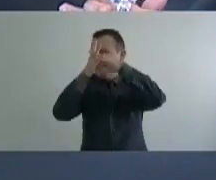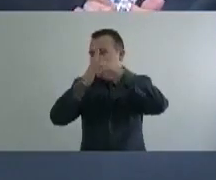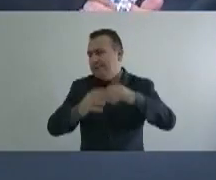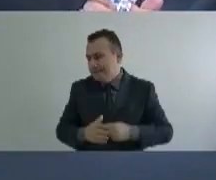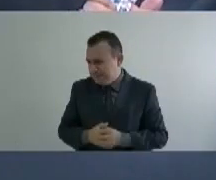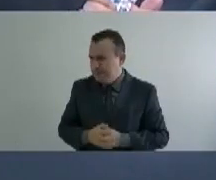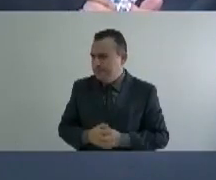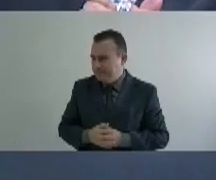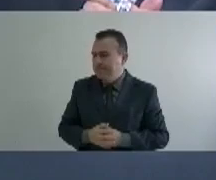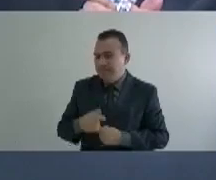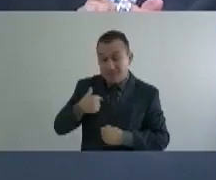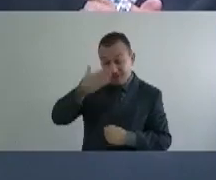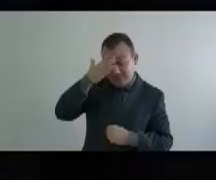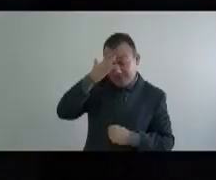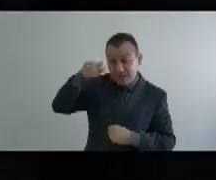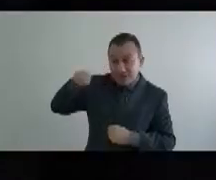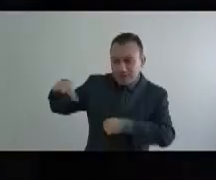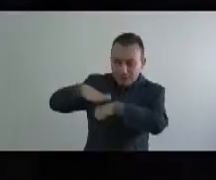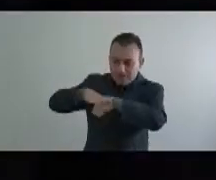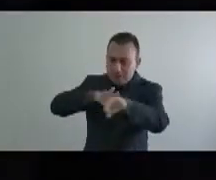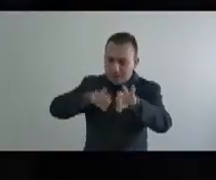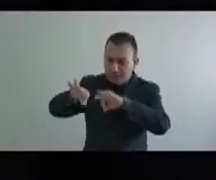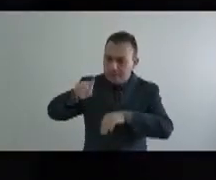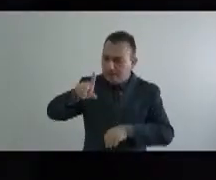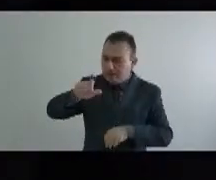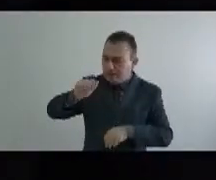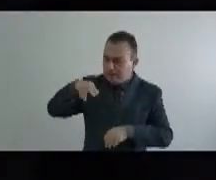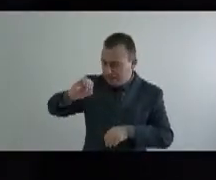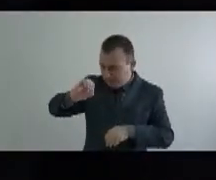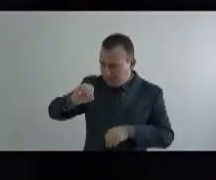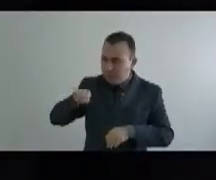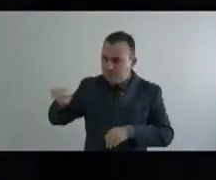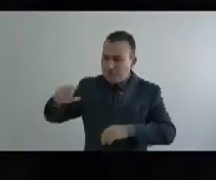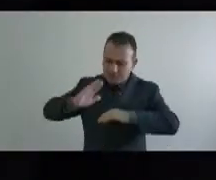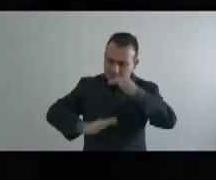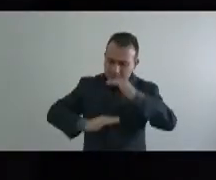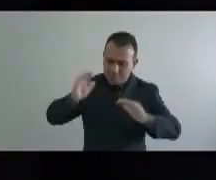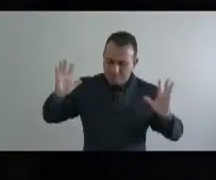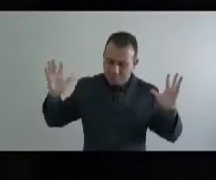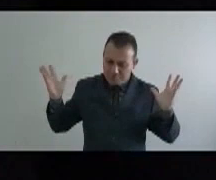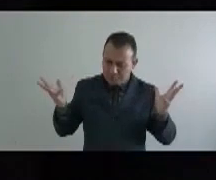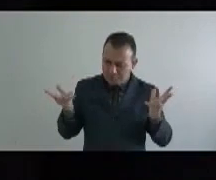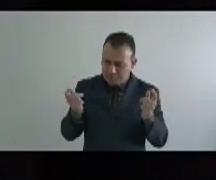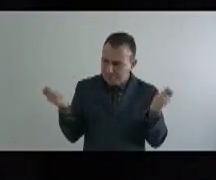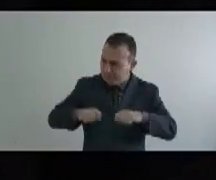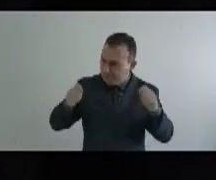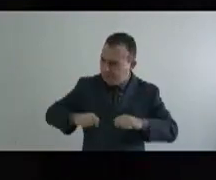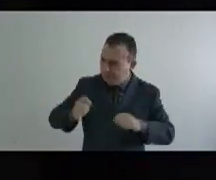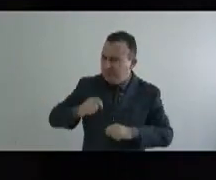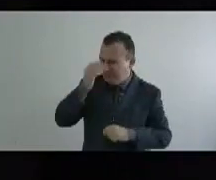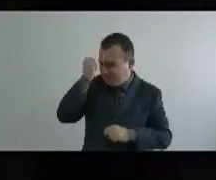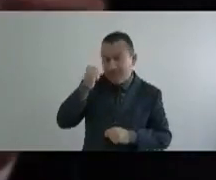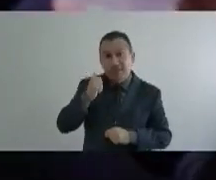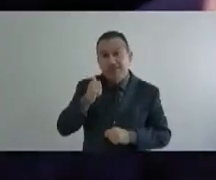Eu sei do seu planejamento, da sua competência e tenho certeza, Novelli, que